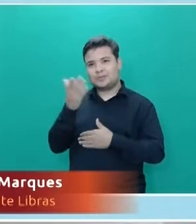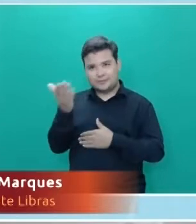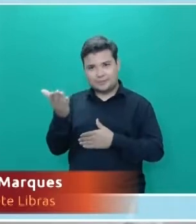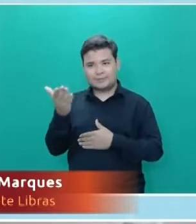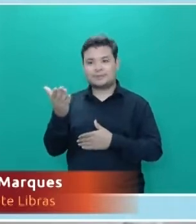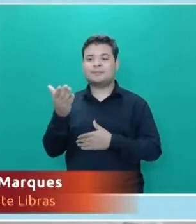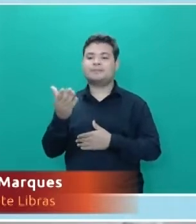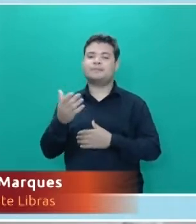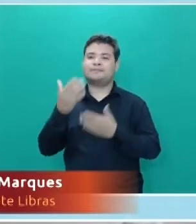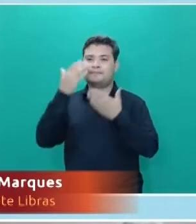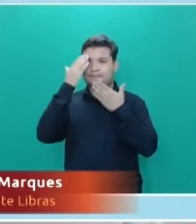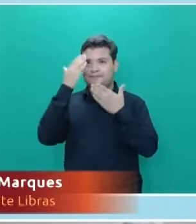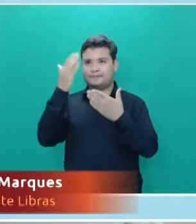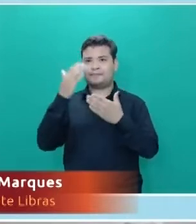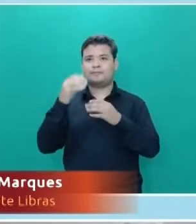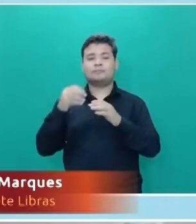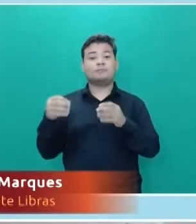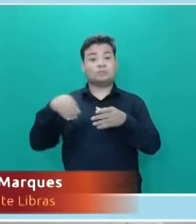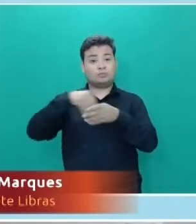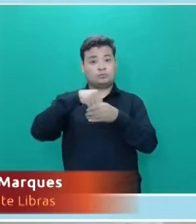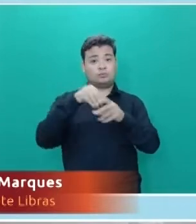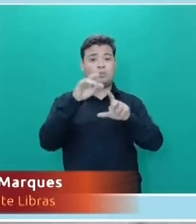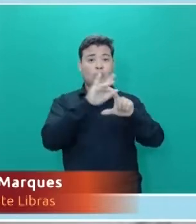no Conexões.